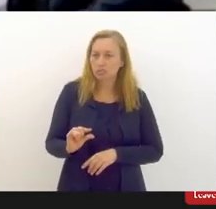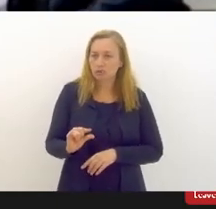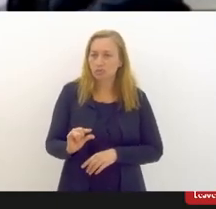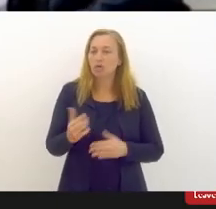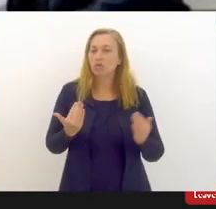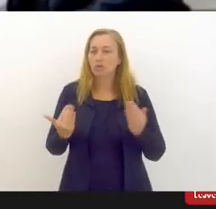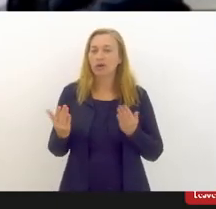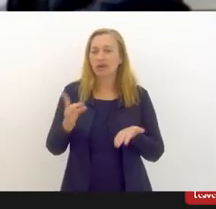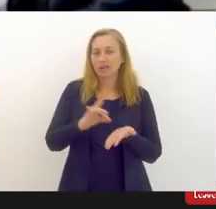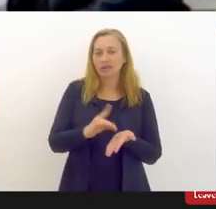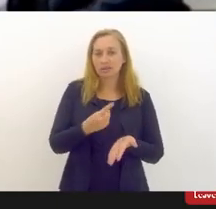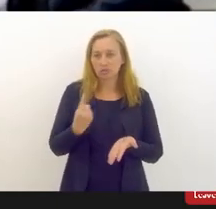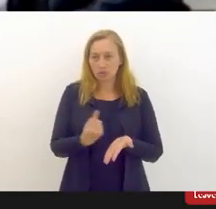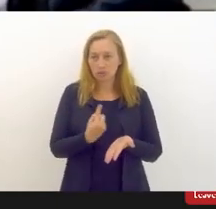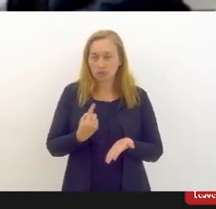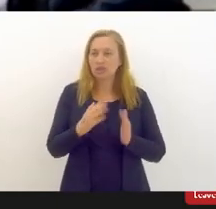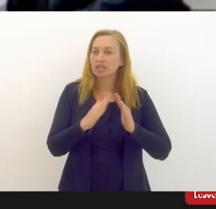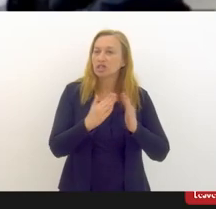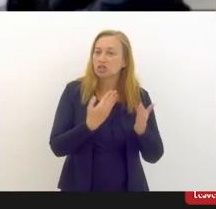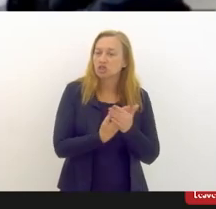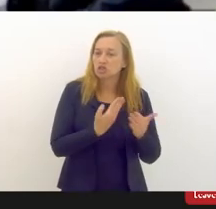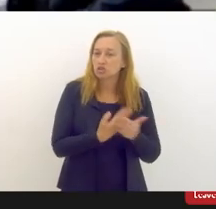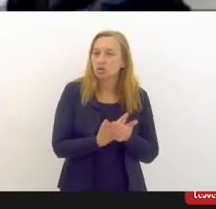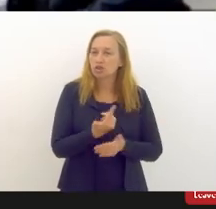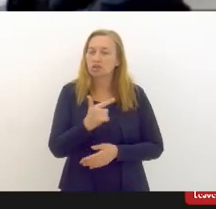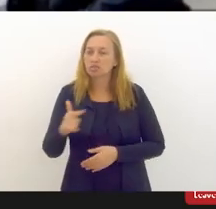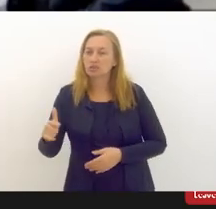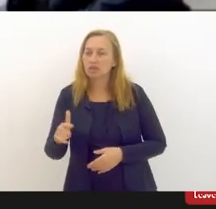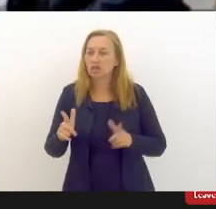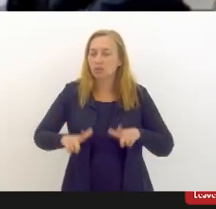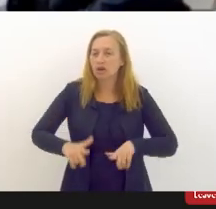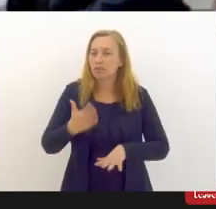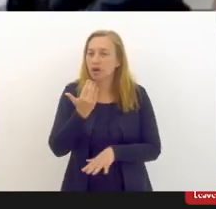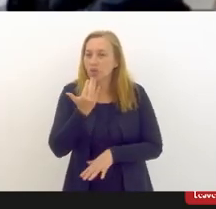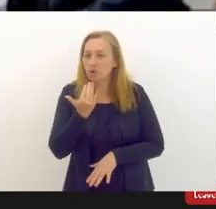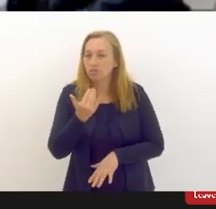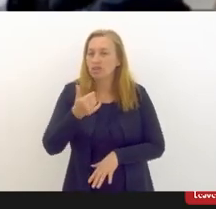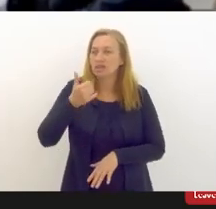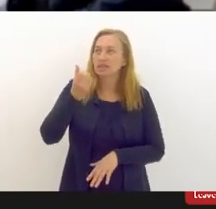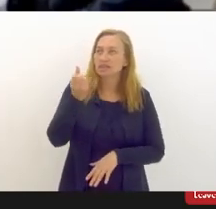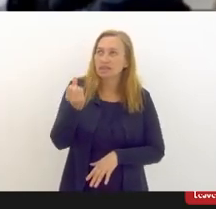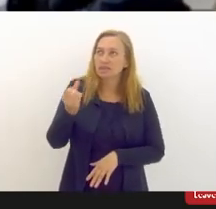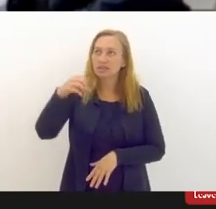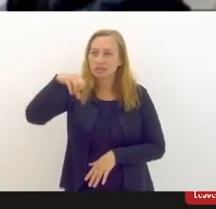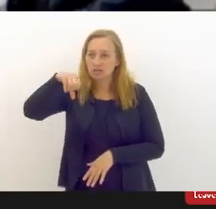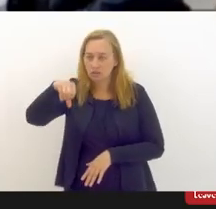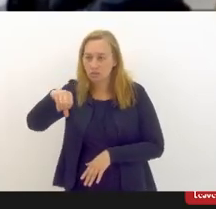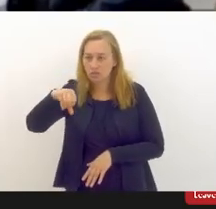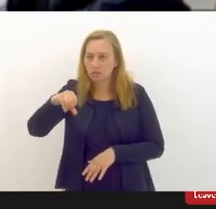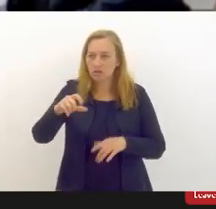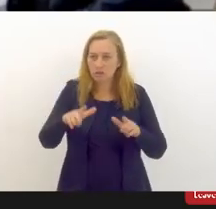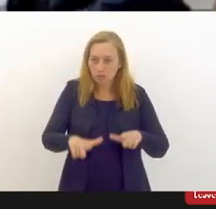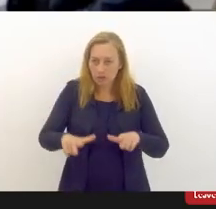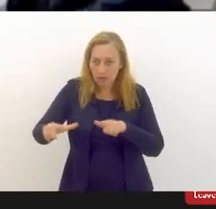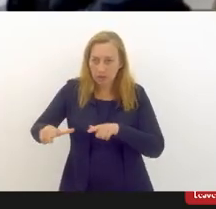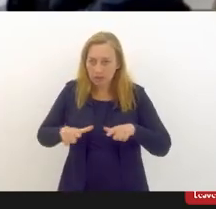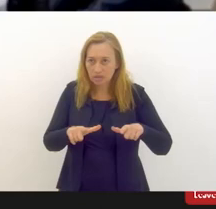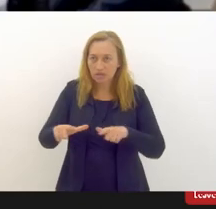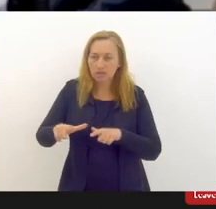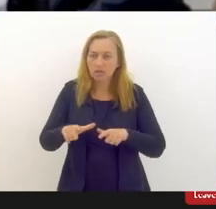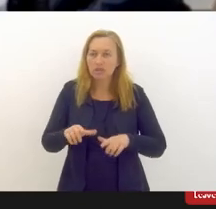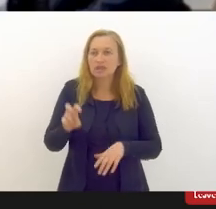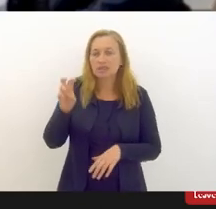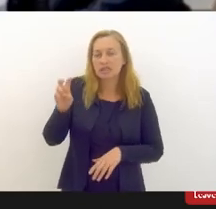nossa realidade. Escolas sem refeitórios, temos um total de 69 unidades, que está em torno